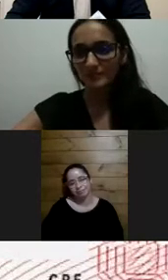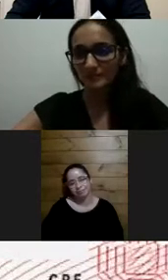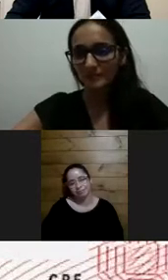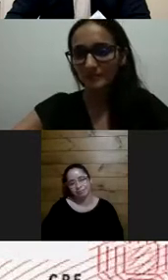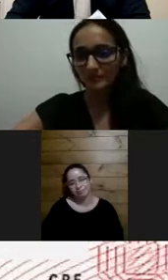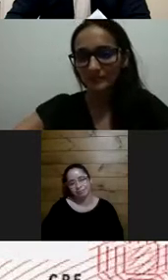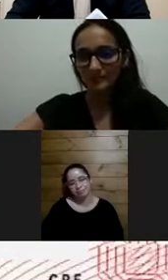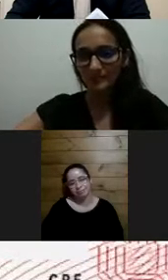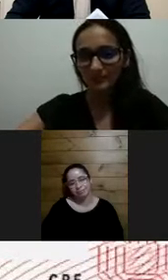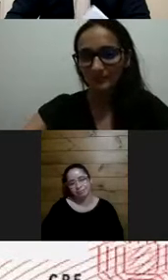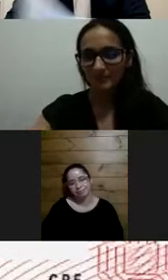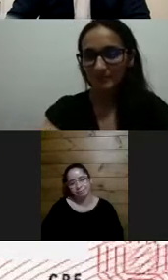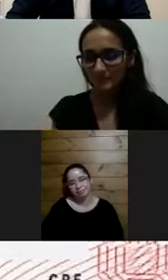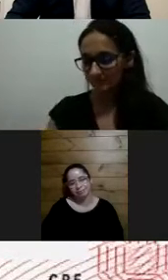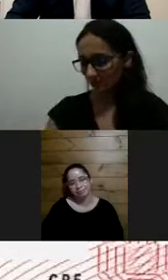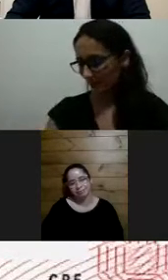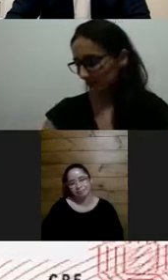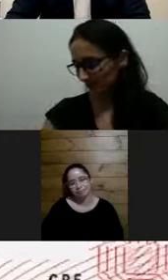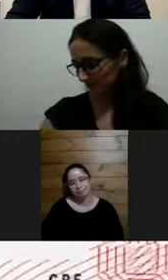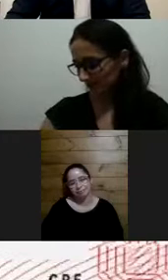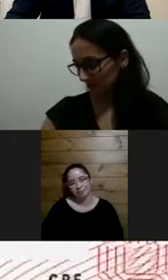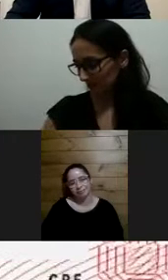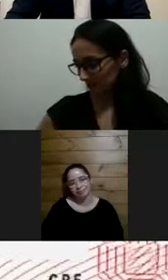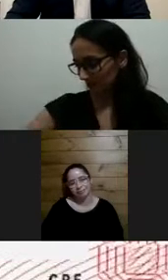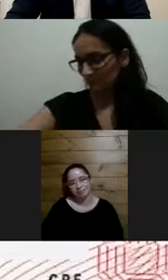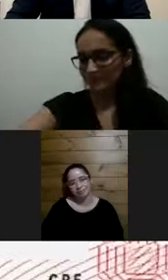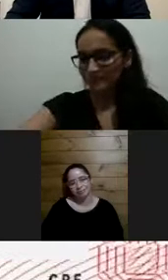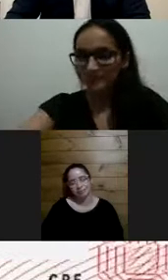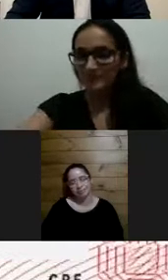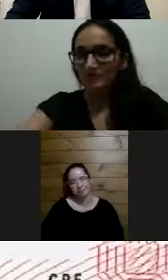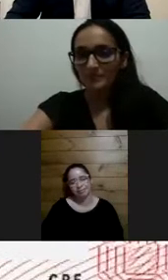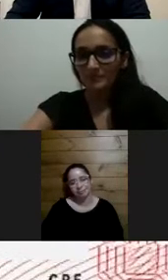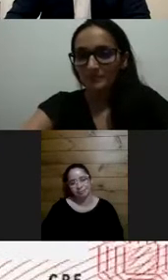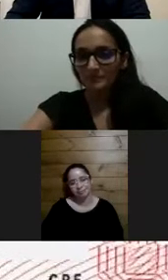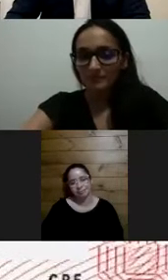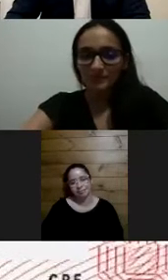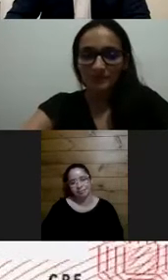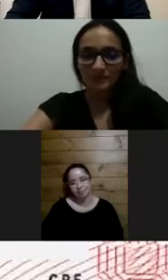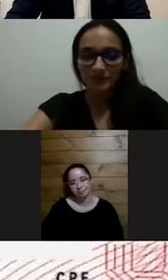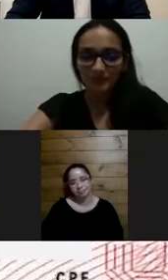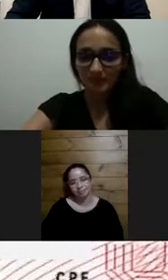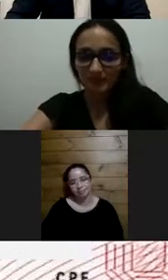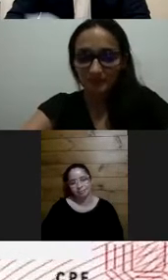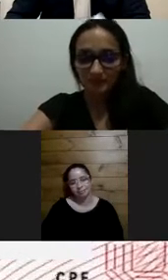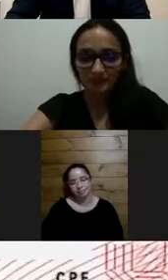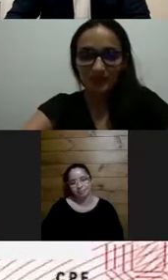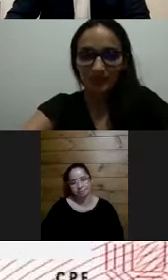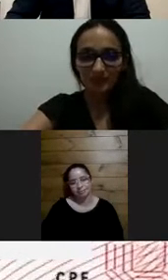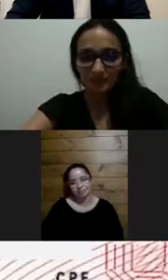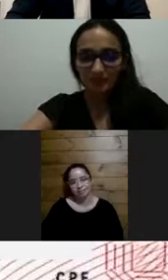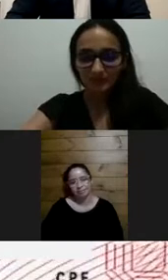do doutor. Seja bem-vindo. Obrigado, doutor. Doutor Vitor Hugo Emerim